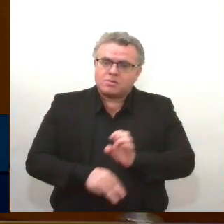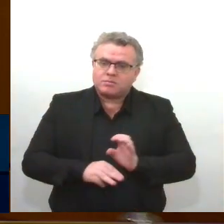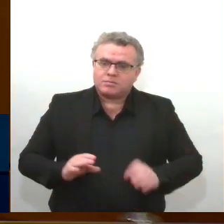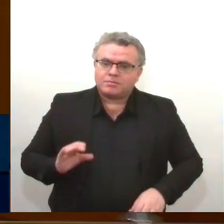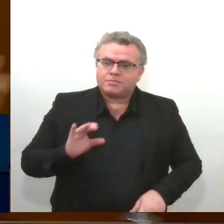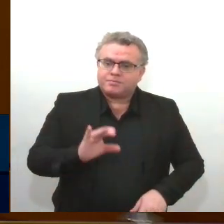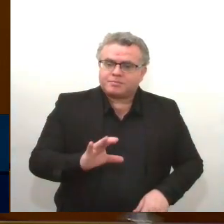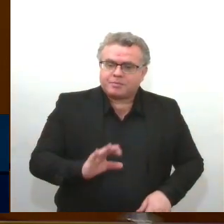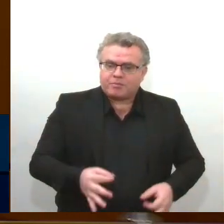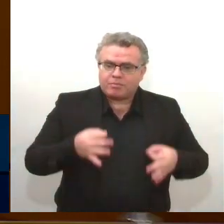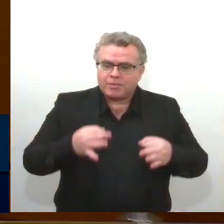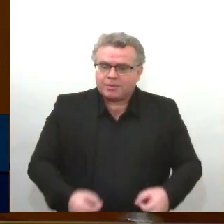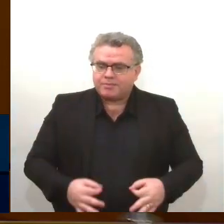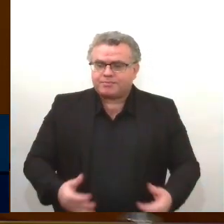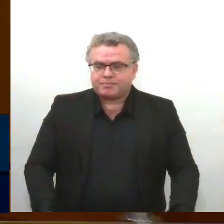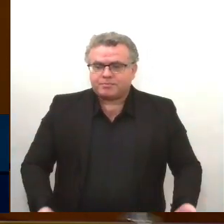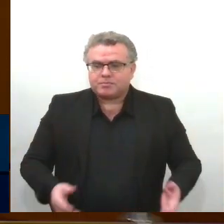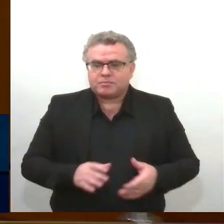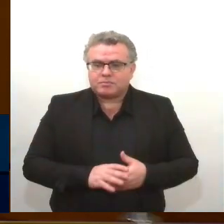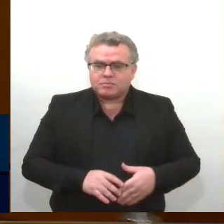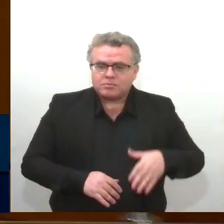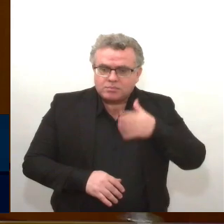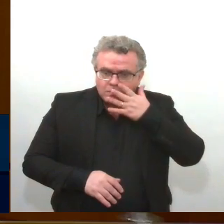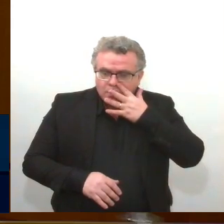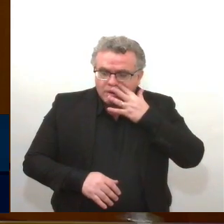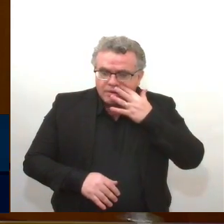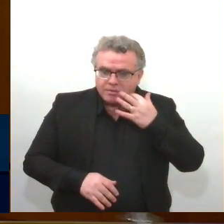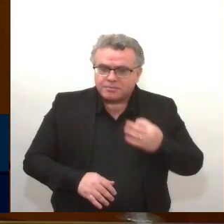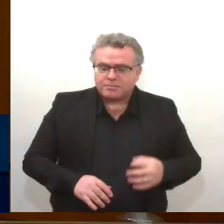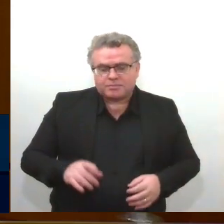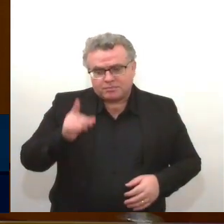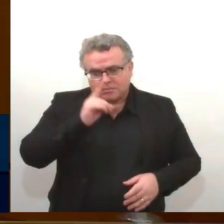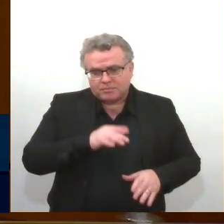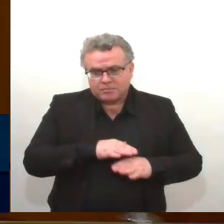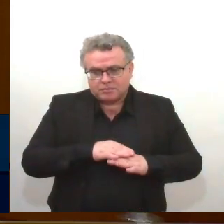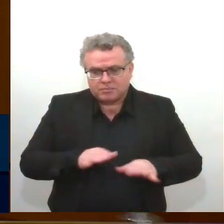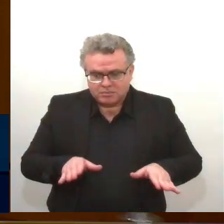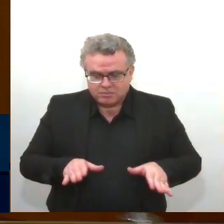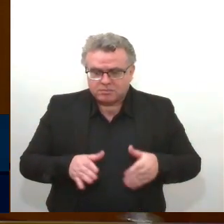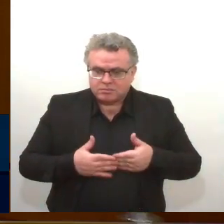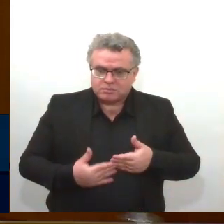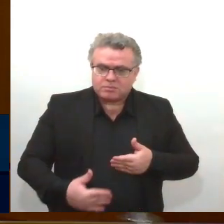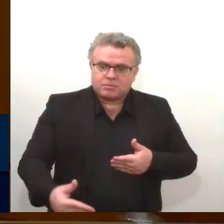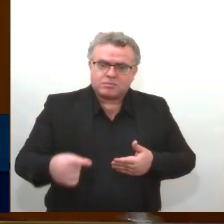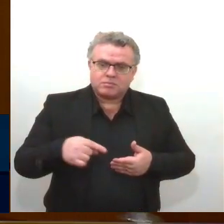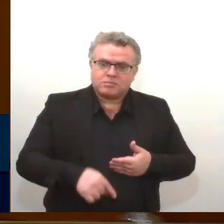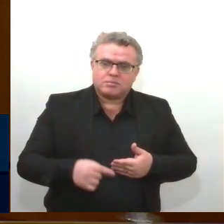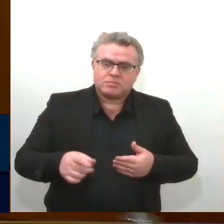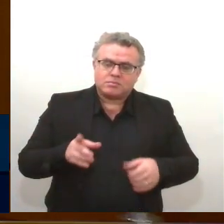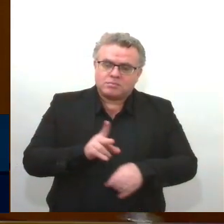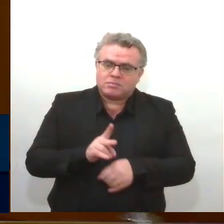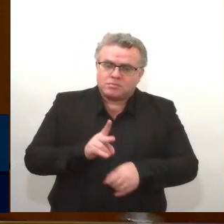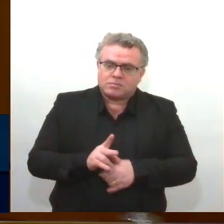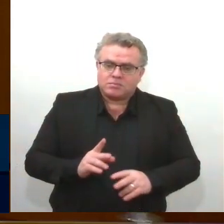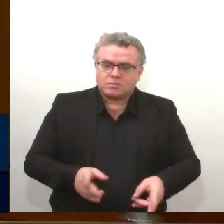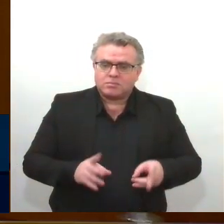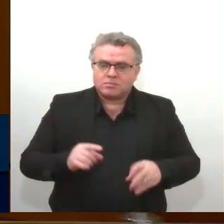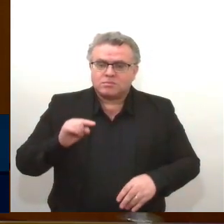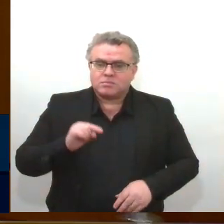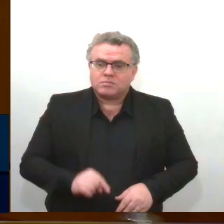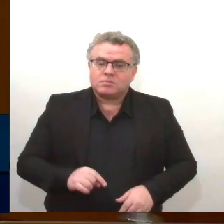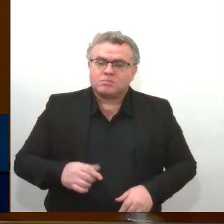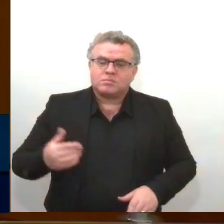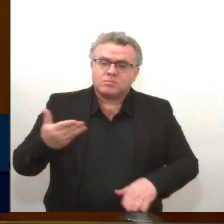eleição acabou no domingo agora eu tenho que cuidar de beiró Pool estarmos aqui na Assembleia debatendo os os temas